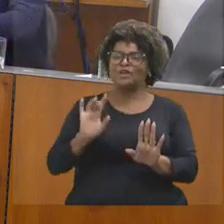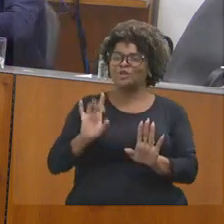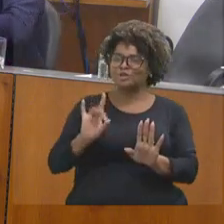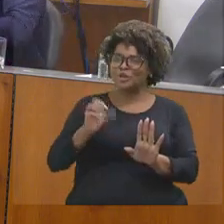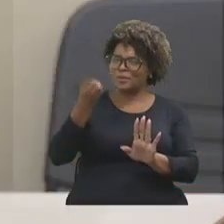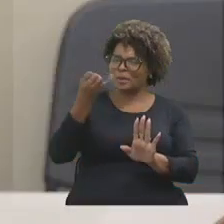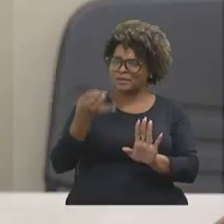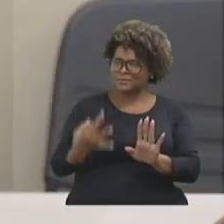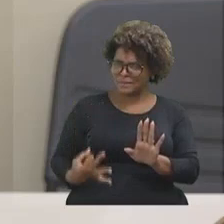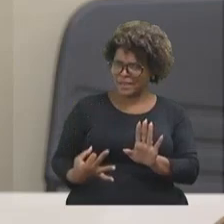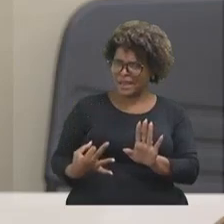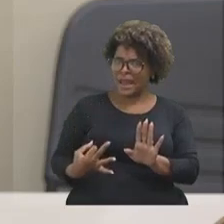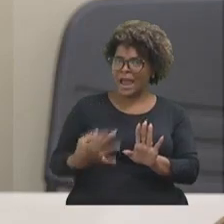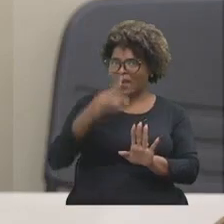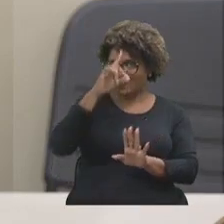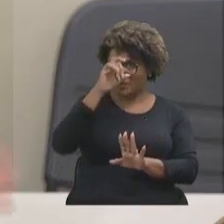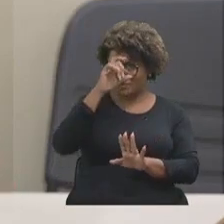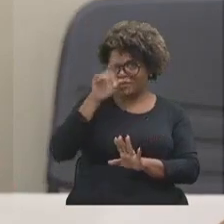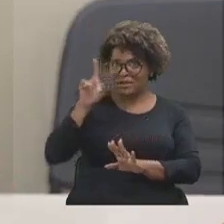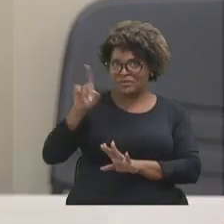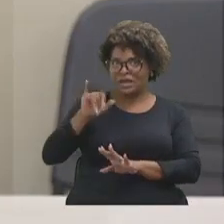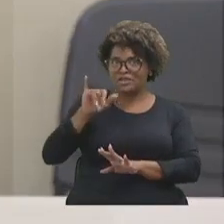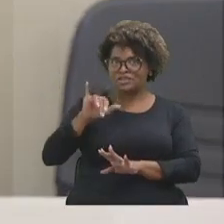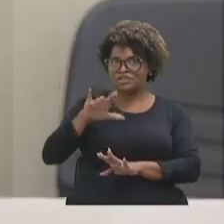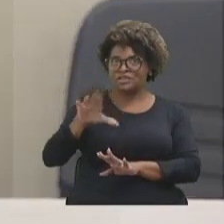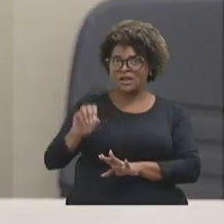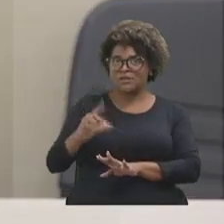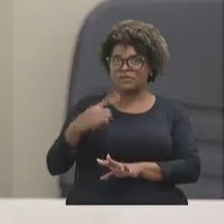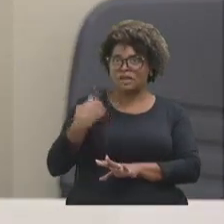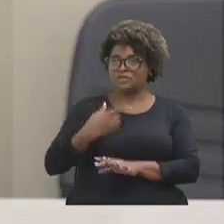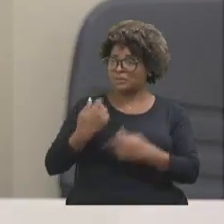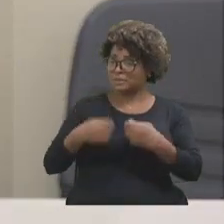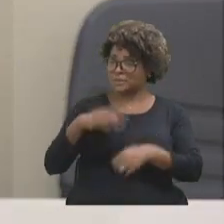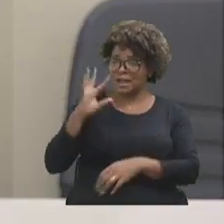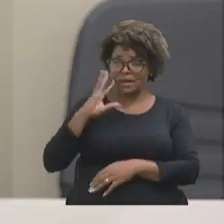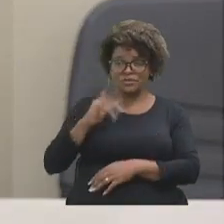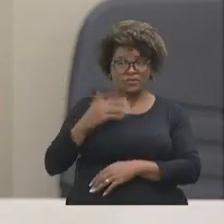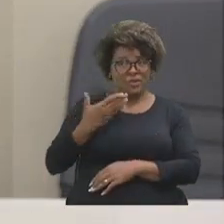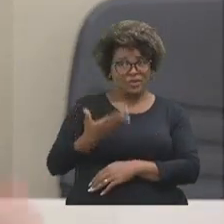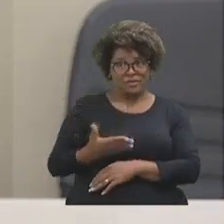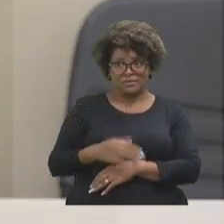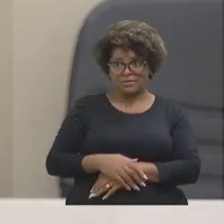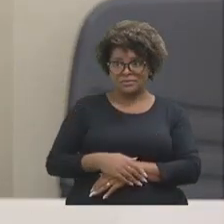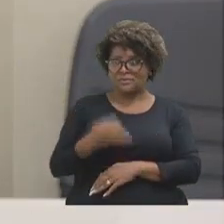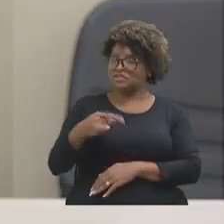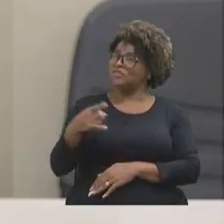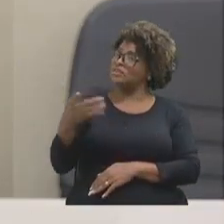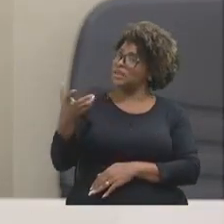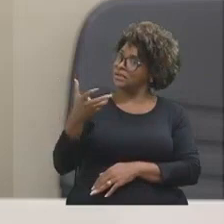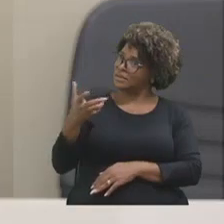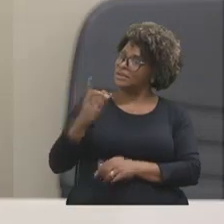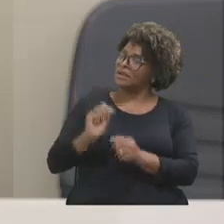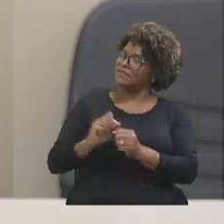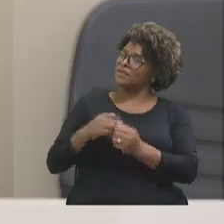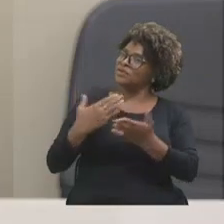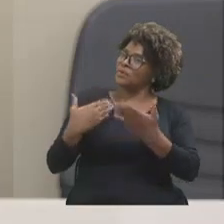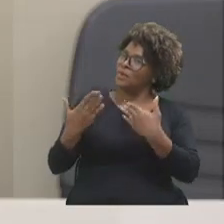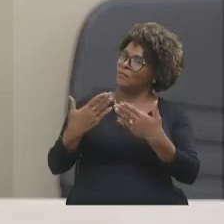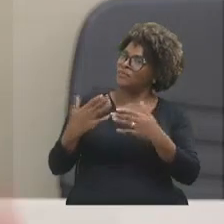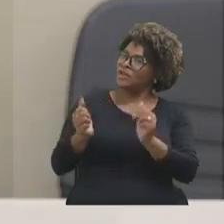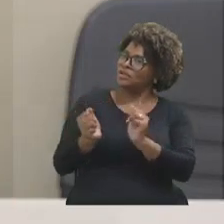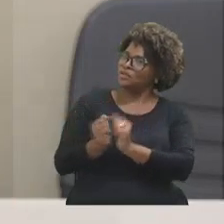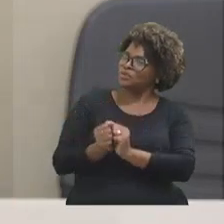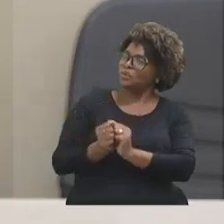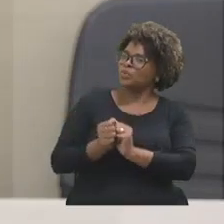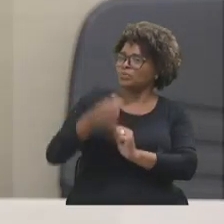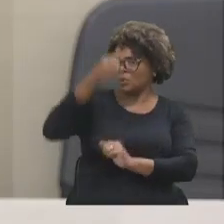claro aqui à disposição para que a gente consiga resolver a situação secretária então se o senhor quiser fazer uma conversa junto com